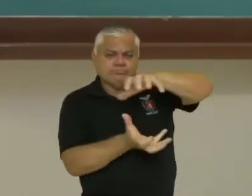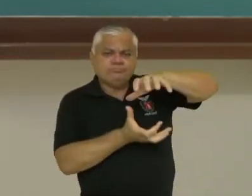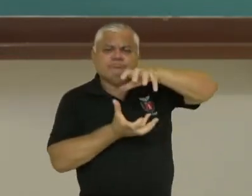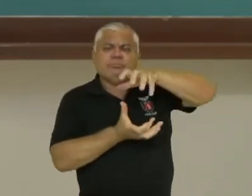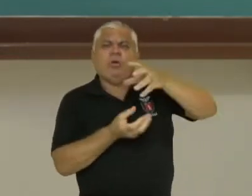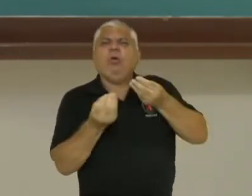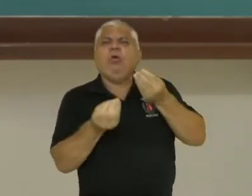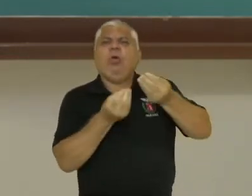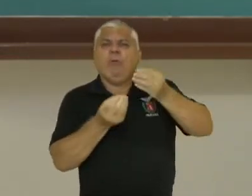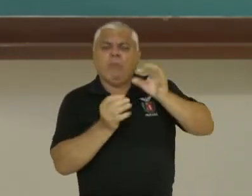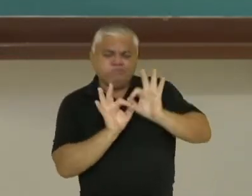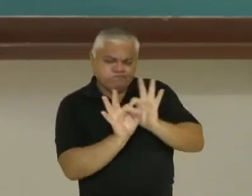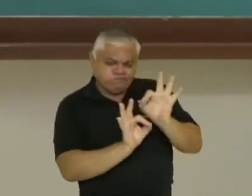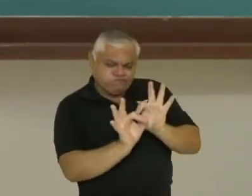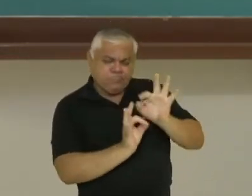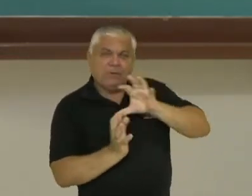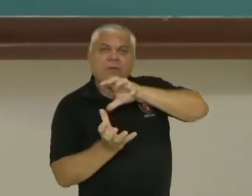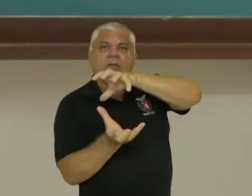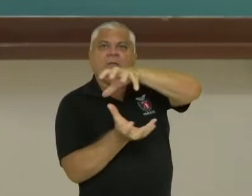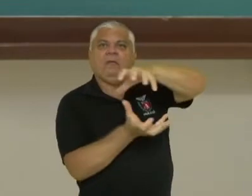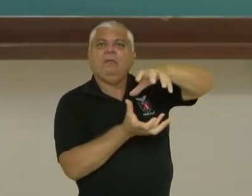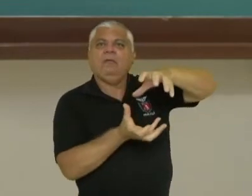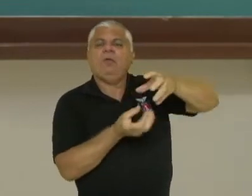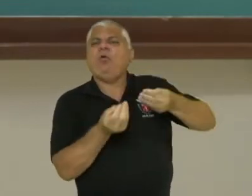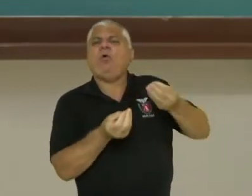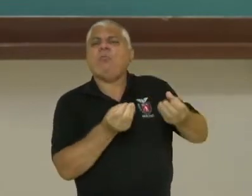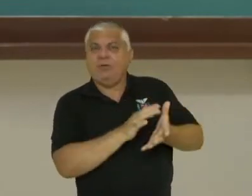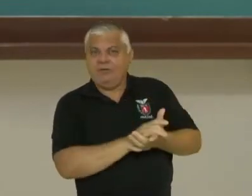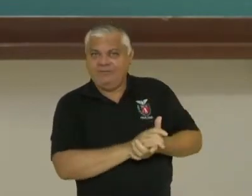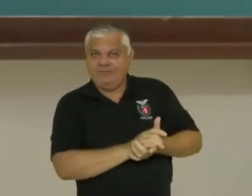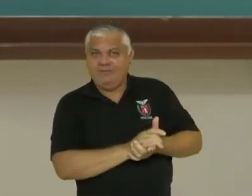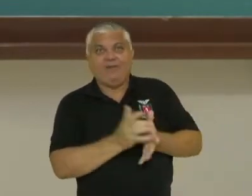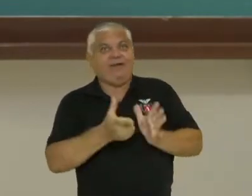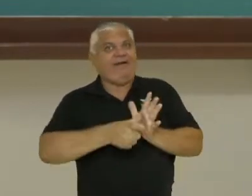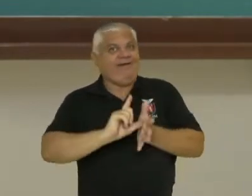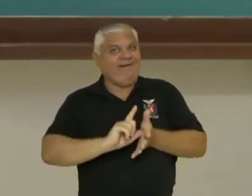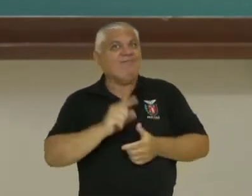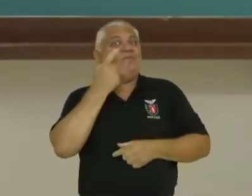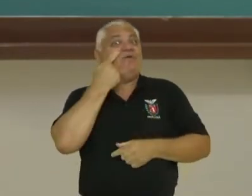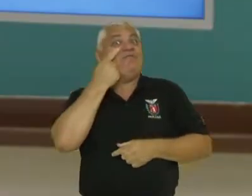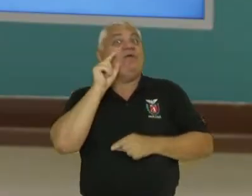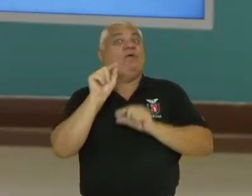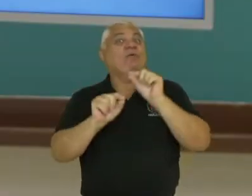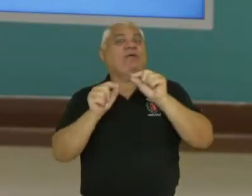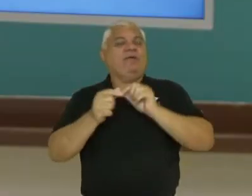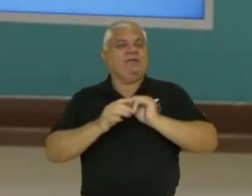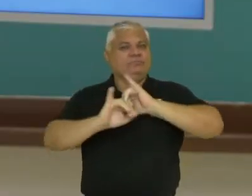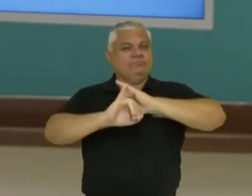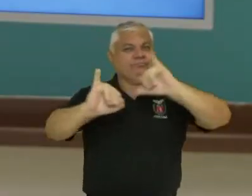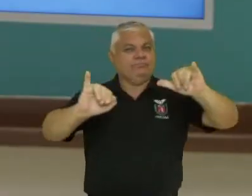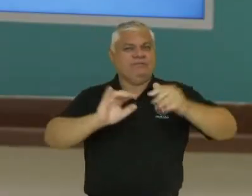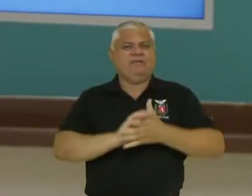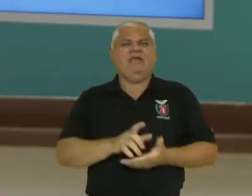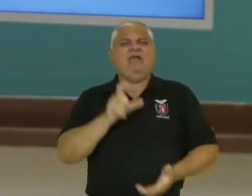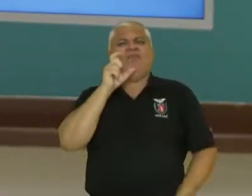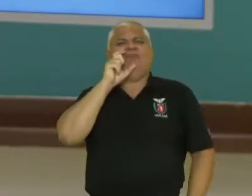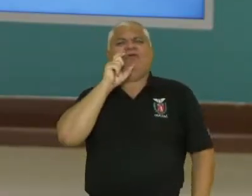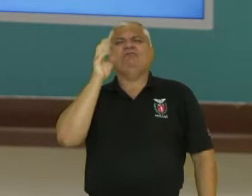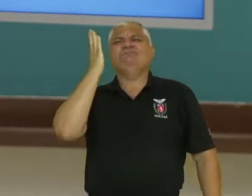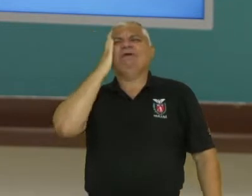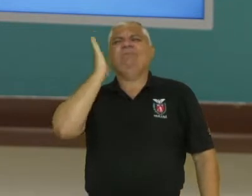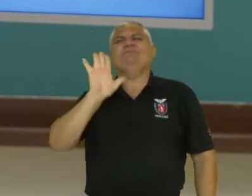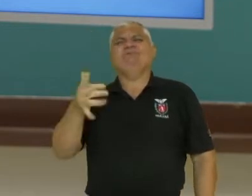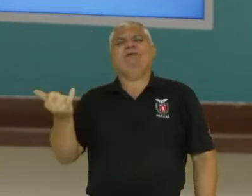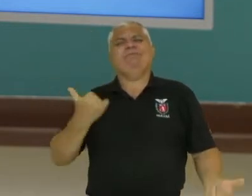mesmo, como o nosso planeta foi formado. Mas antes disso, vamos para o recadinho? Ah, Fabiano, eu já sei qual é o